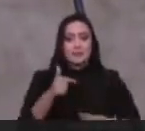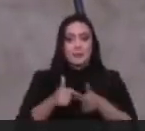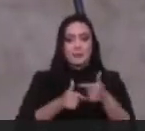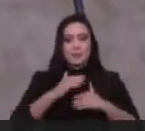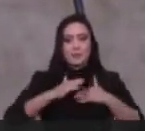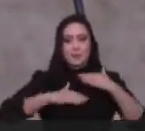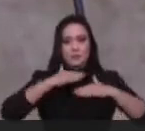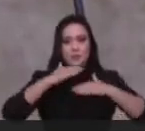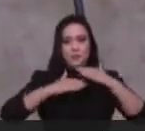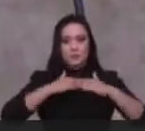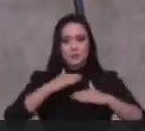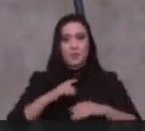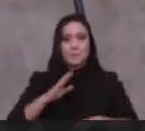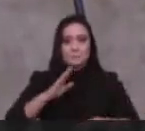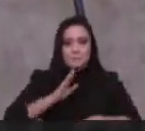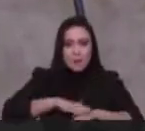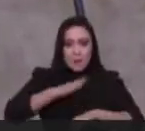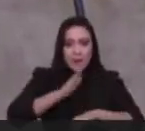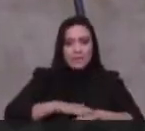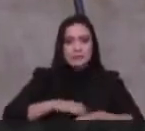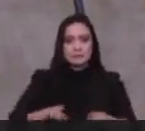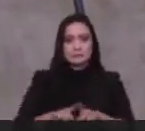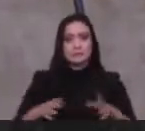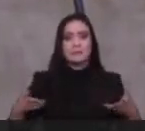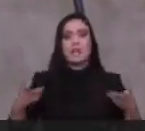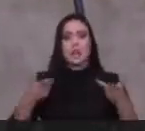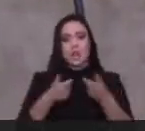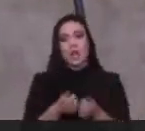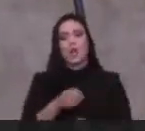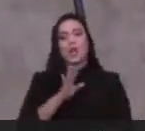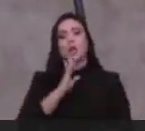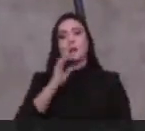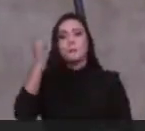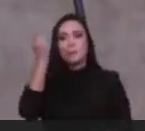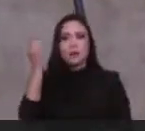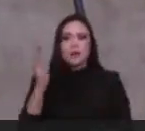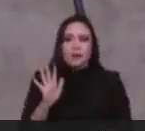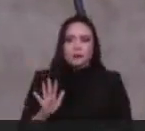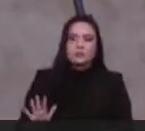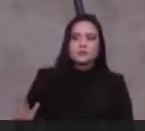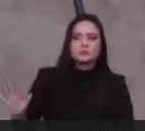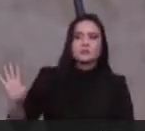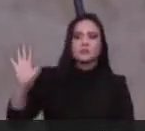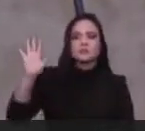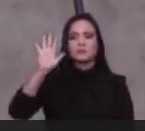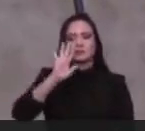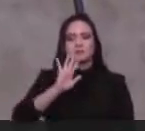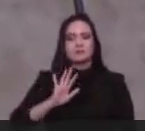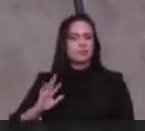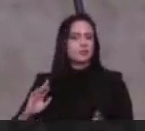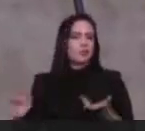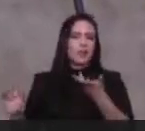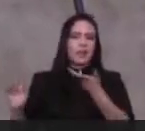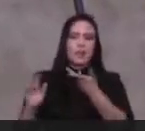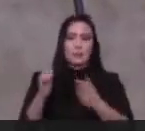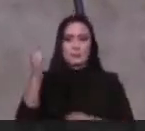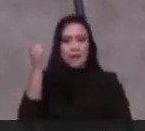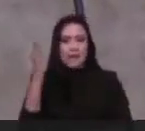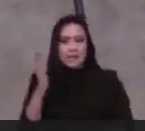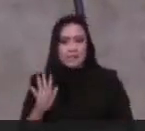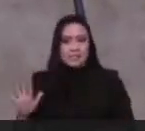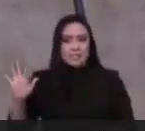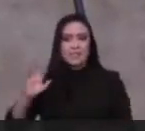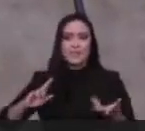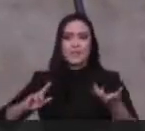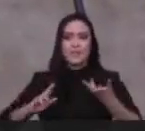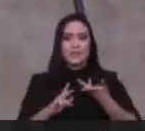trabalho desenvolvido, mais e melhor conhecer este Brasil de tantos Brasis, esse Brasil